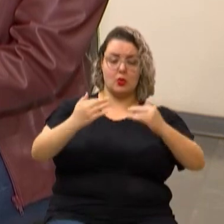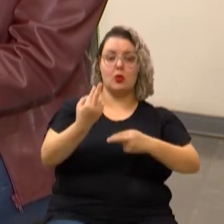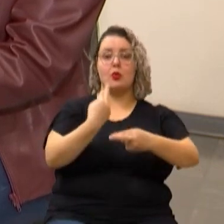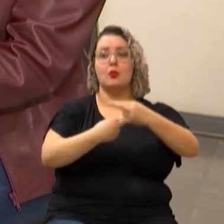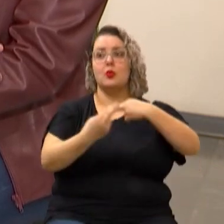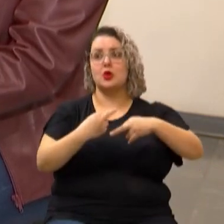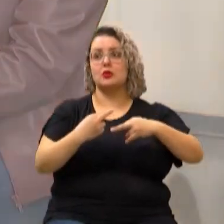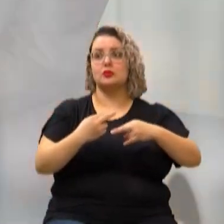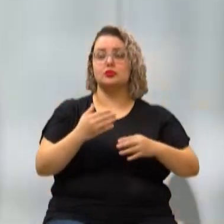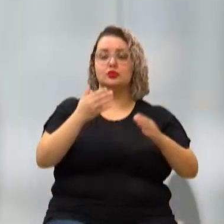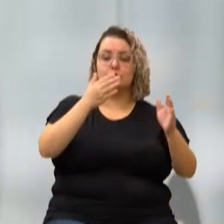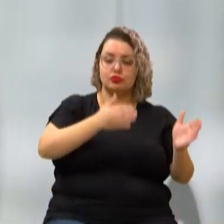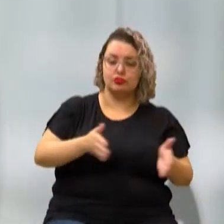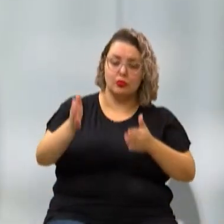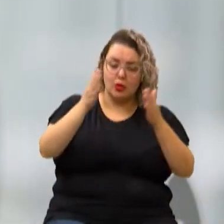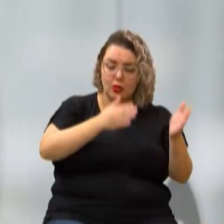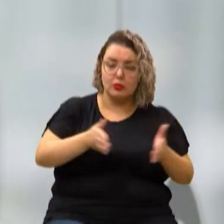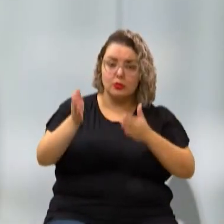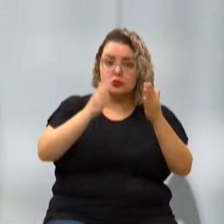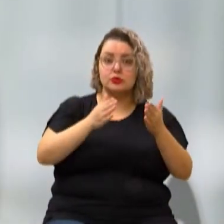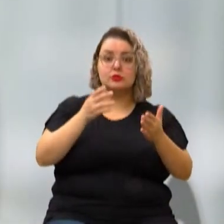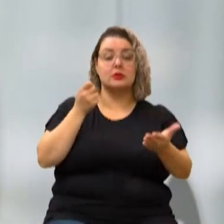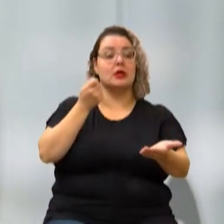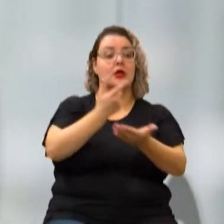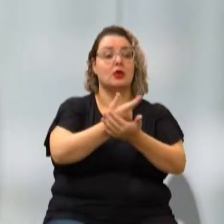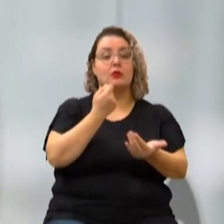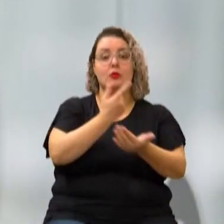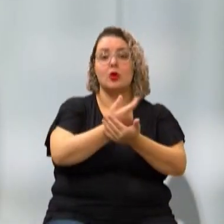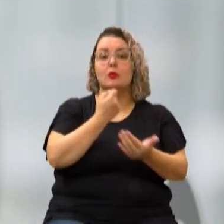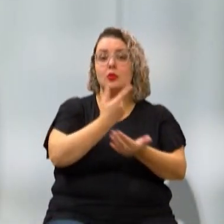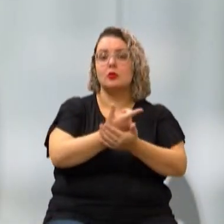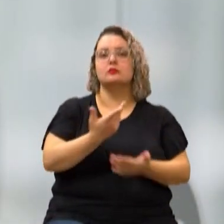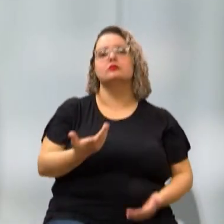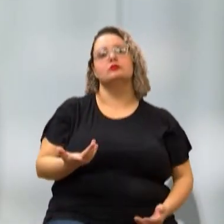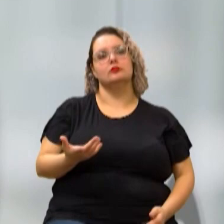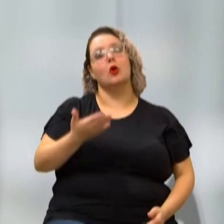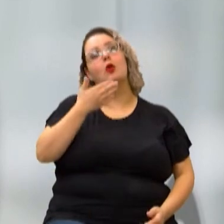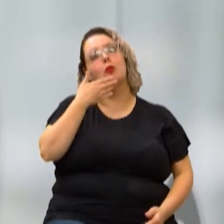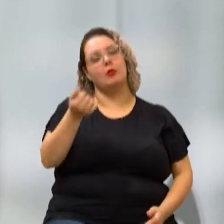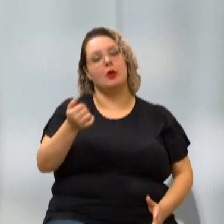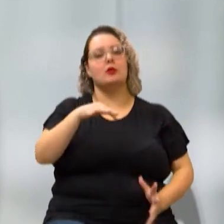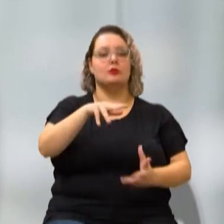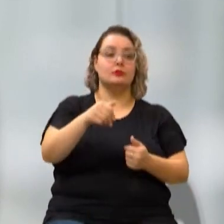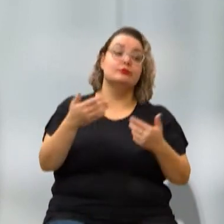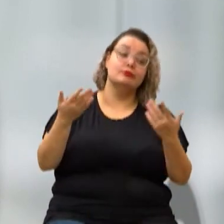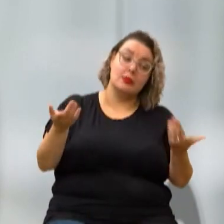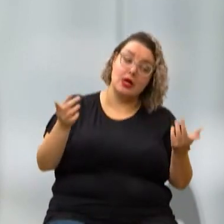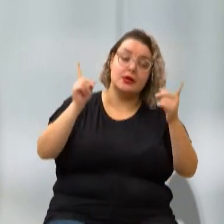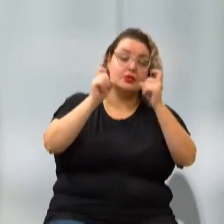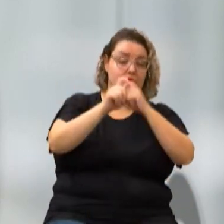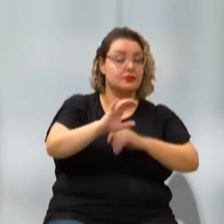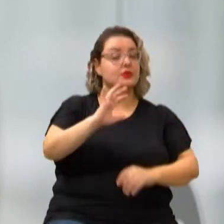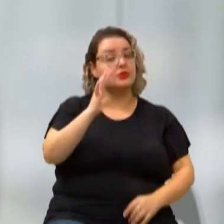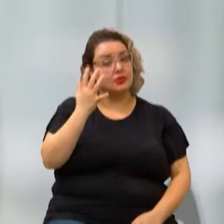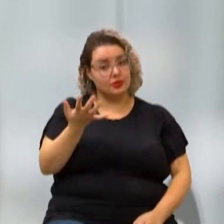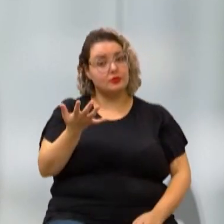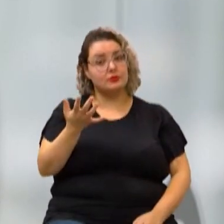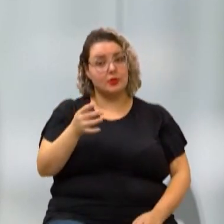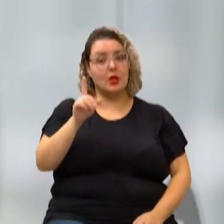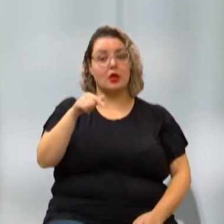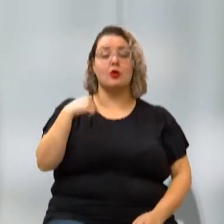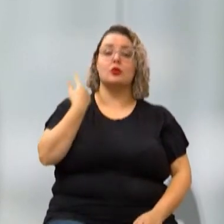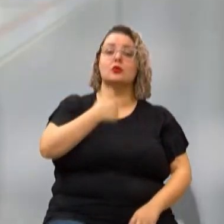por situações diversas inflacionárias, a pessoa pode perder o trabalho. É um impacto, né, que a gente não comentou também muito